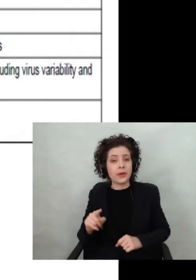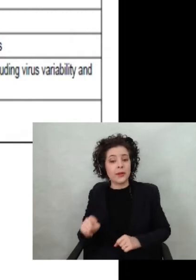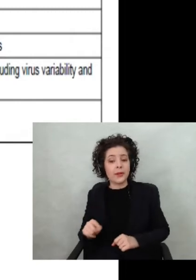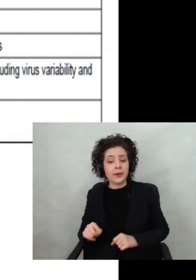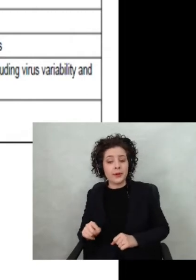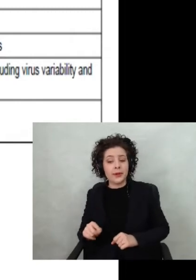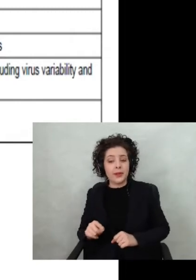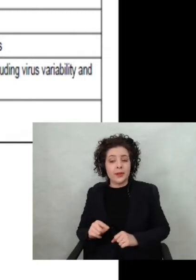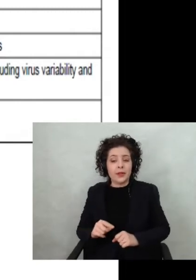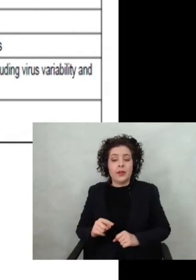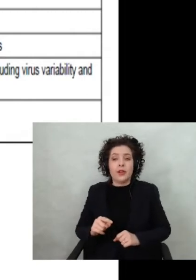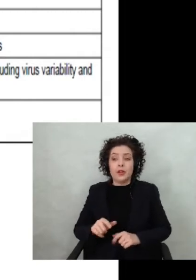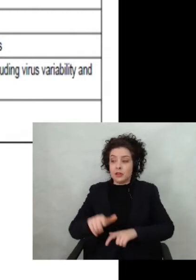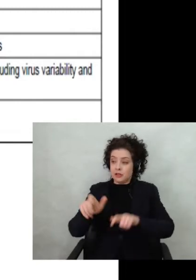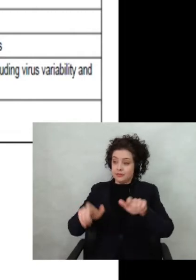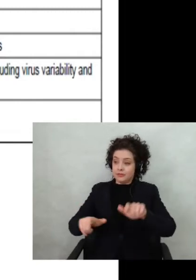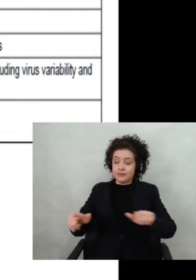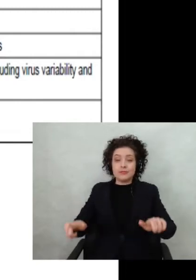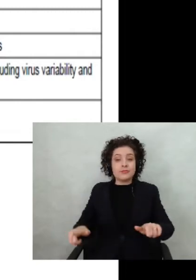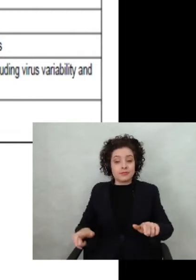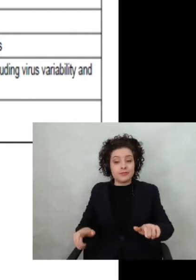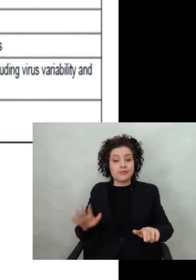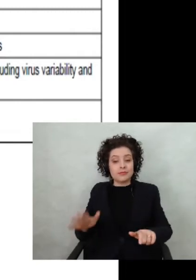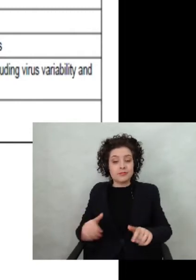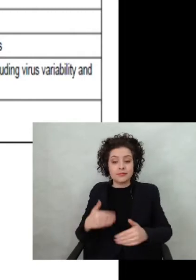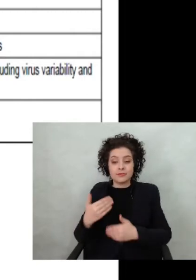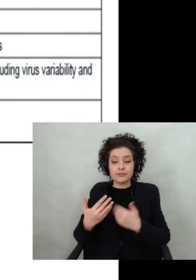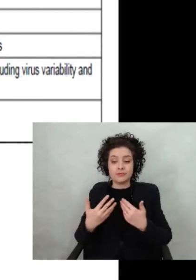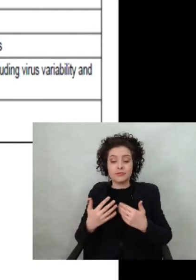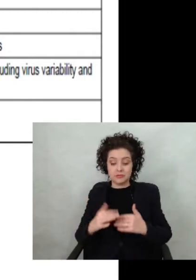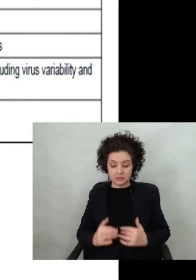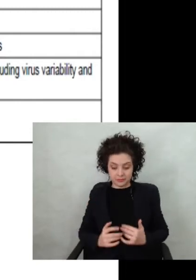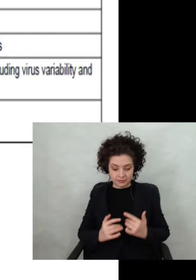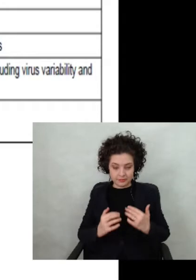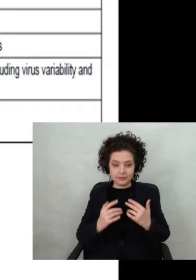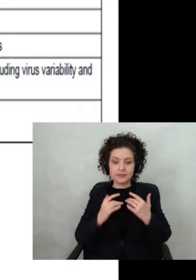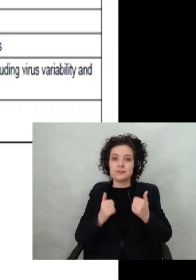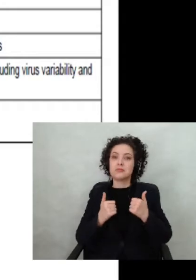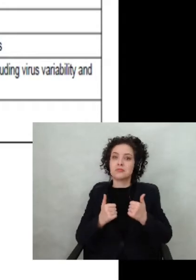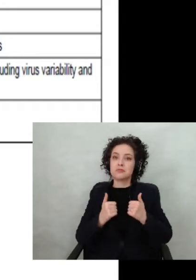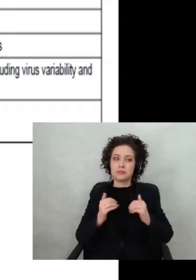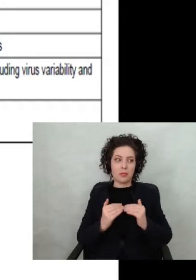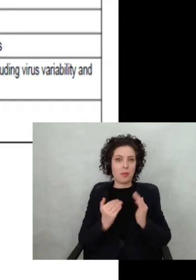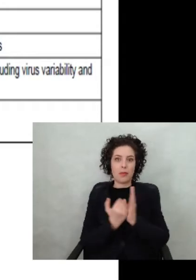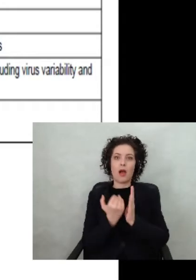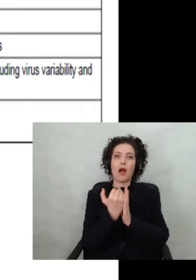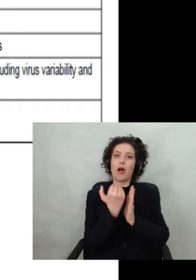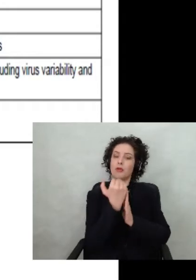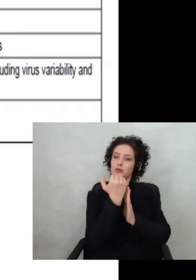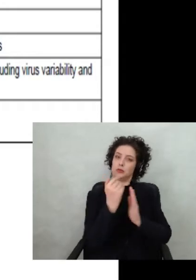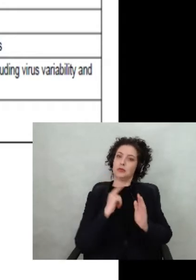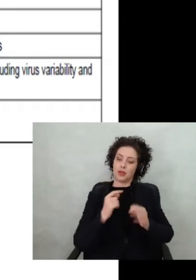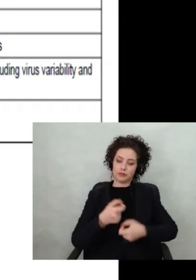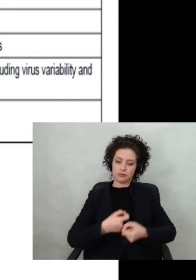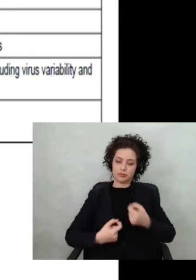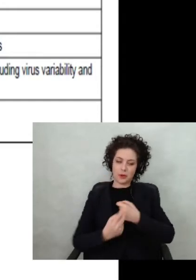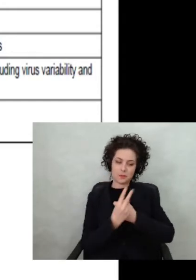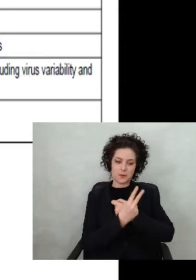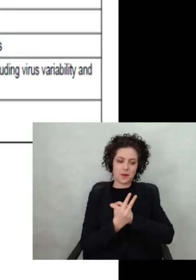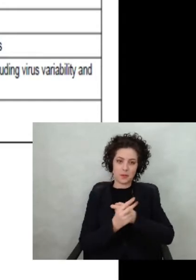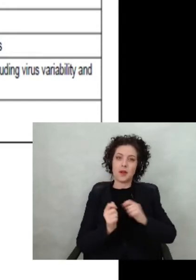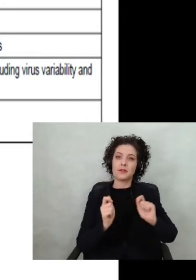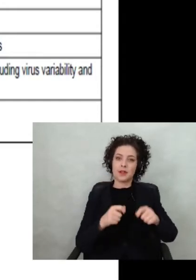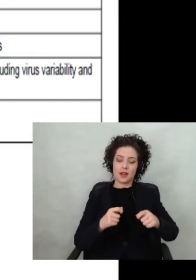indivíduos que estão convalescendo, com altos títulos de anticorpos, que podem ter uma ação neutralizante importante